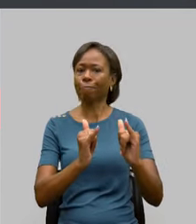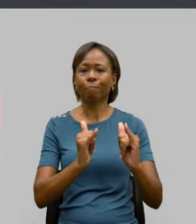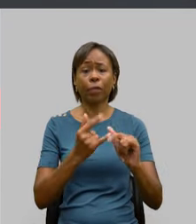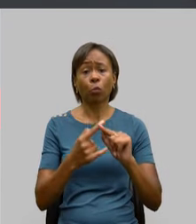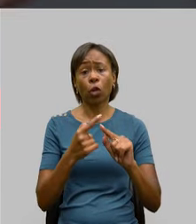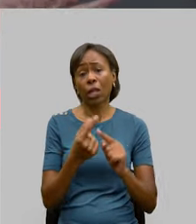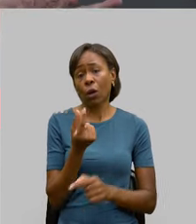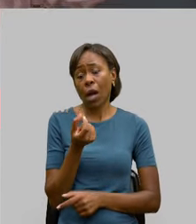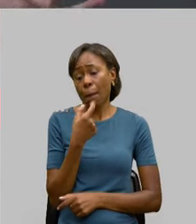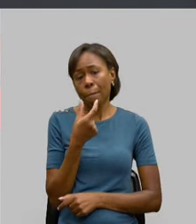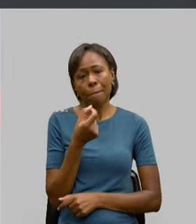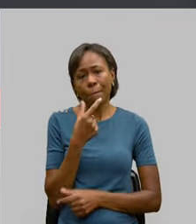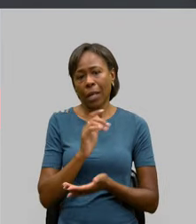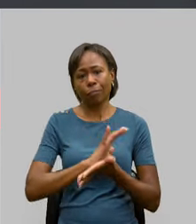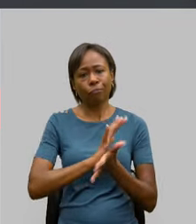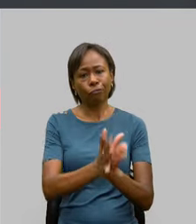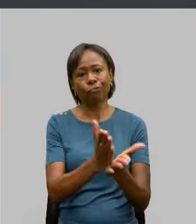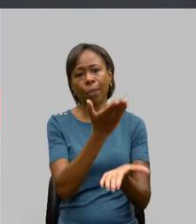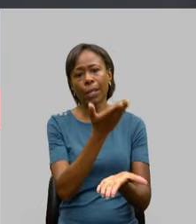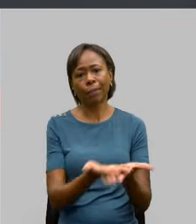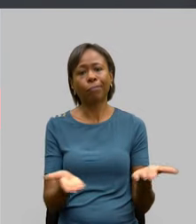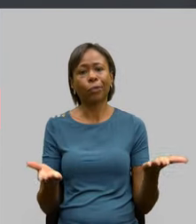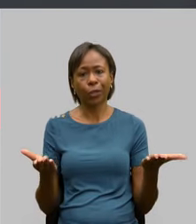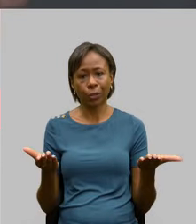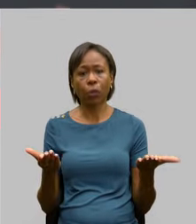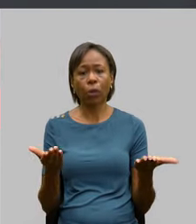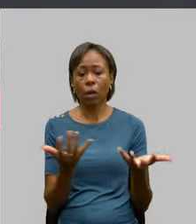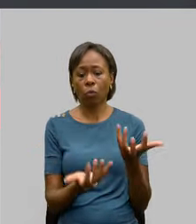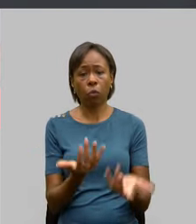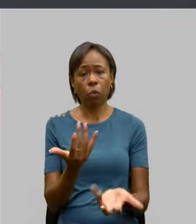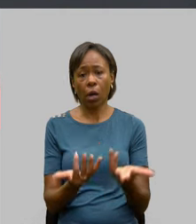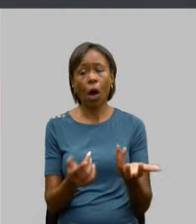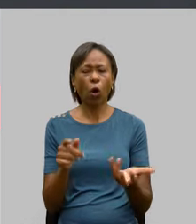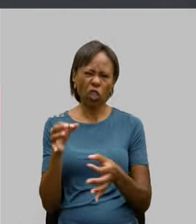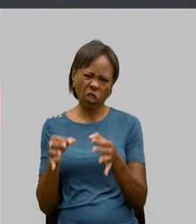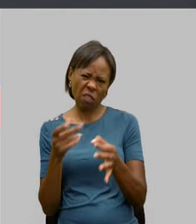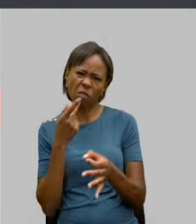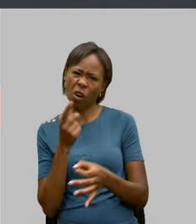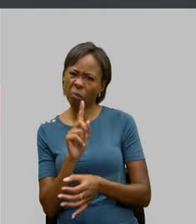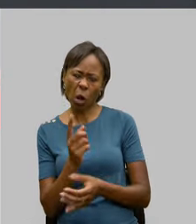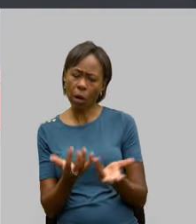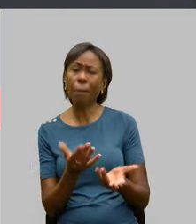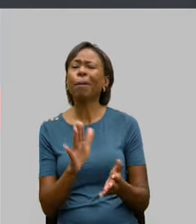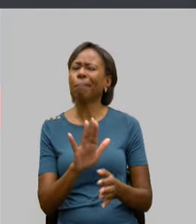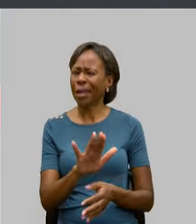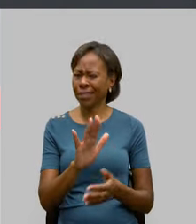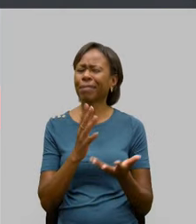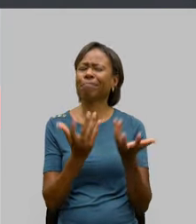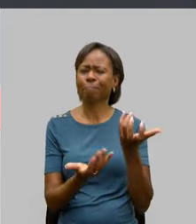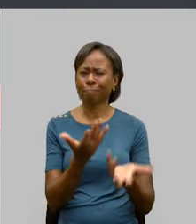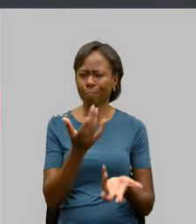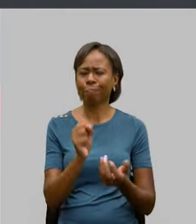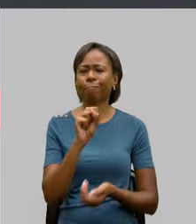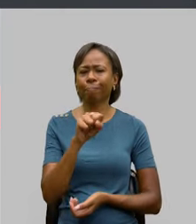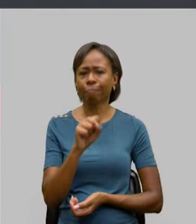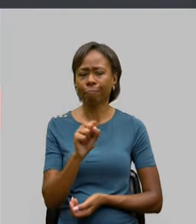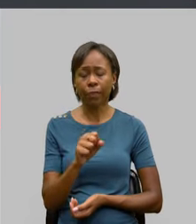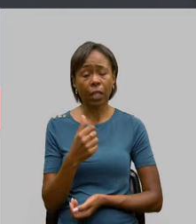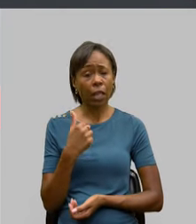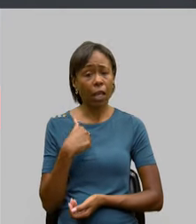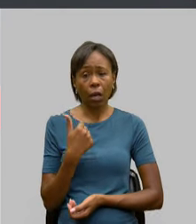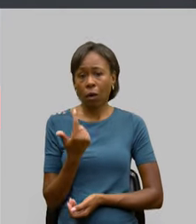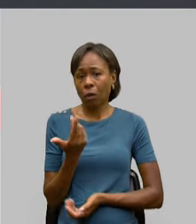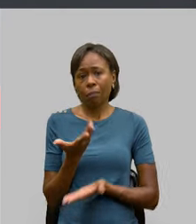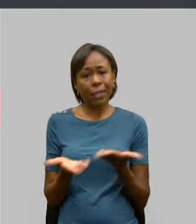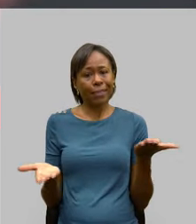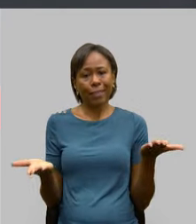queimou disse o juiz pediu para não queimar Mas disse que queimaram então eu não tinha mais o extrato para atender o meu